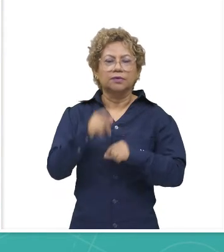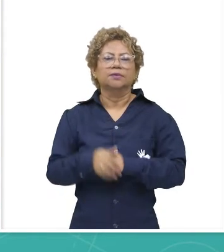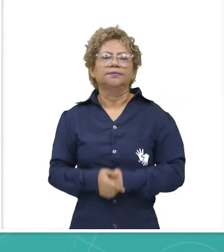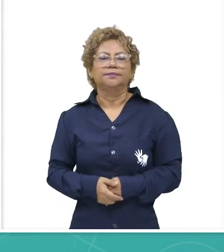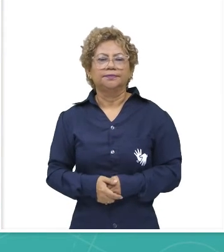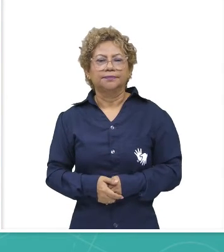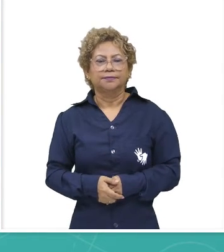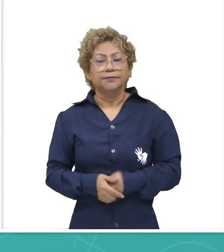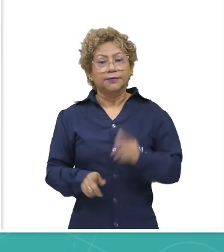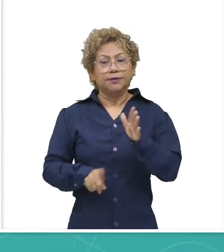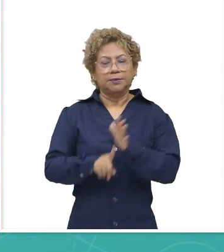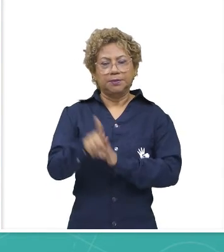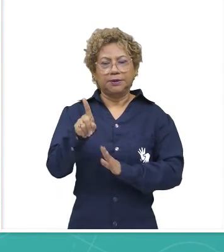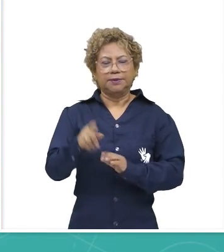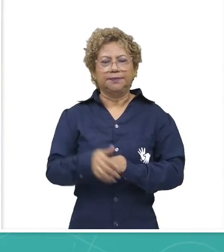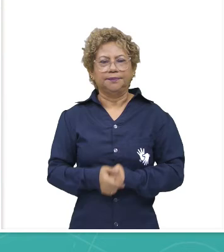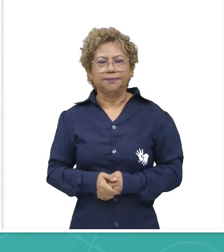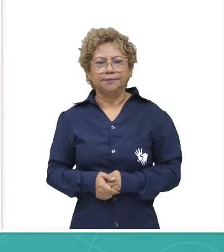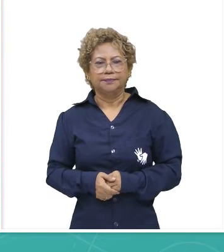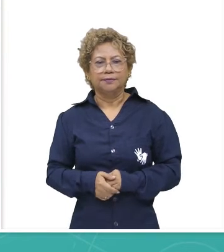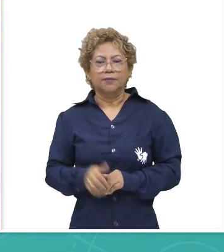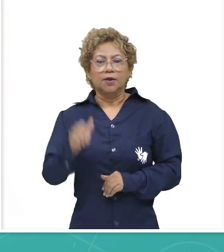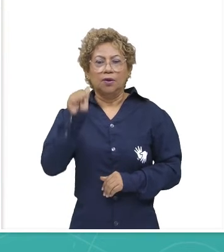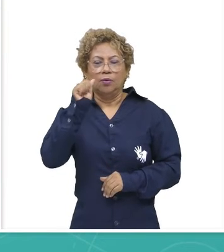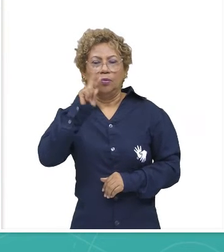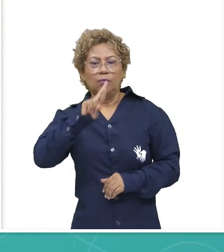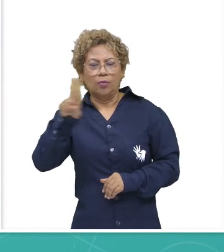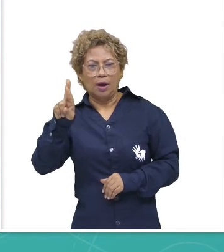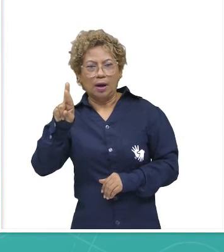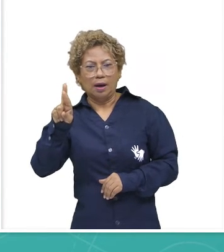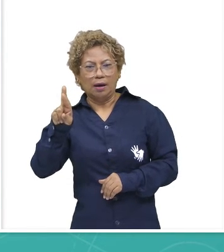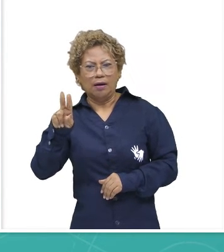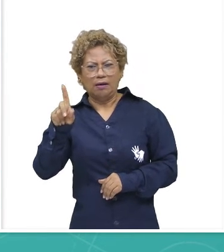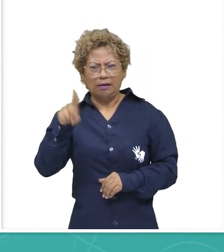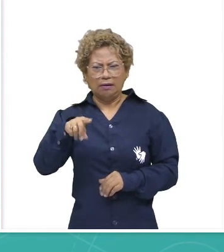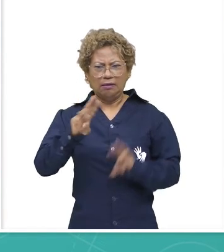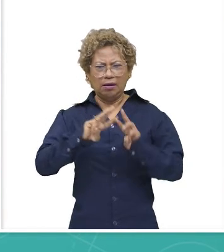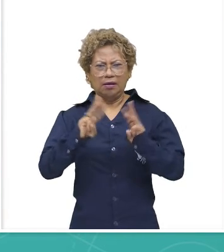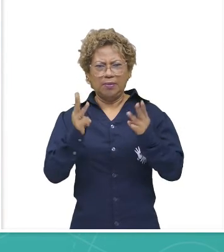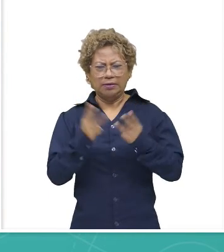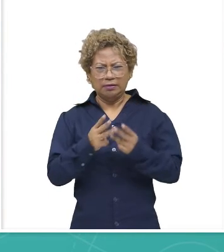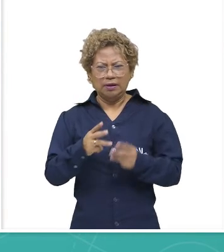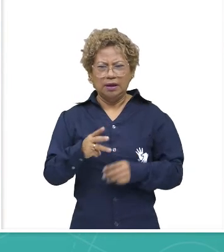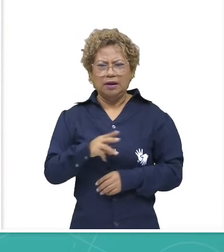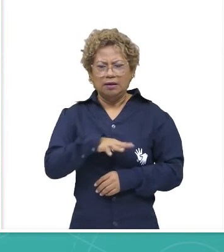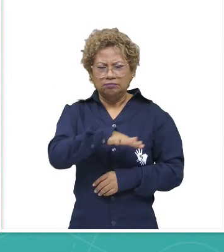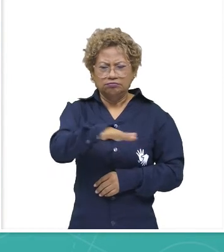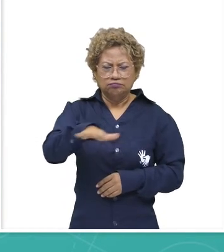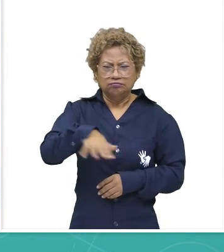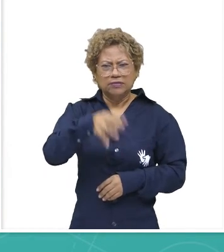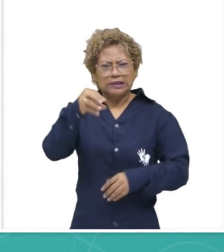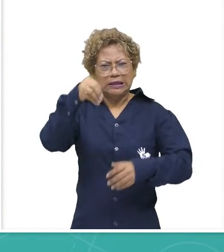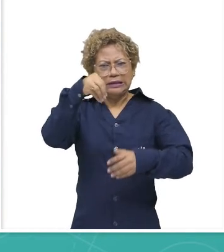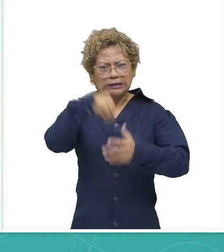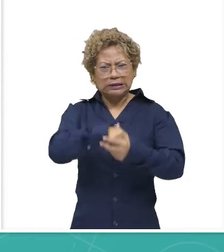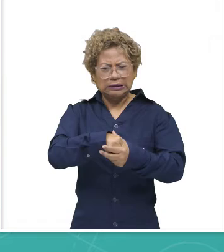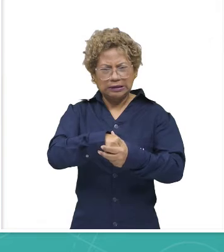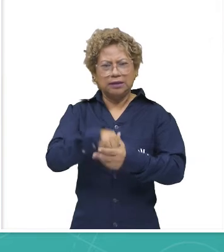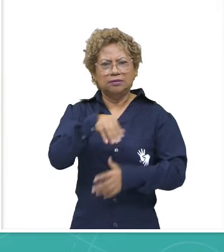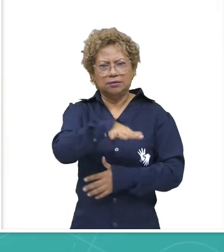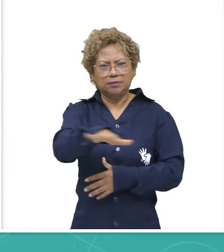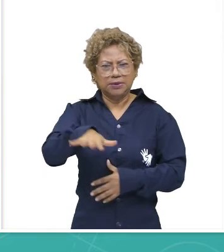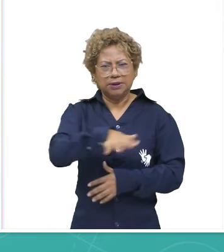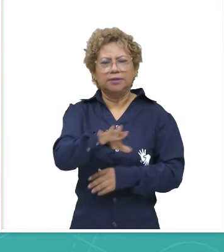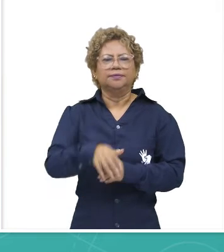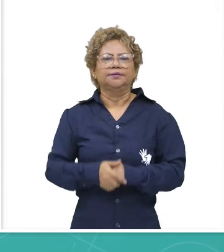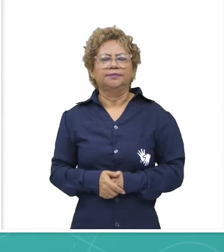questão. O ar é matéria e ocupa todo o espaço do ambiente, que não existe outra matéria. O ar,